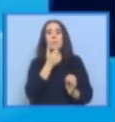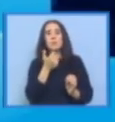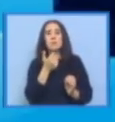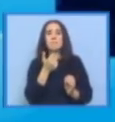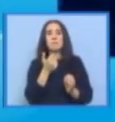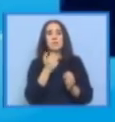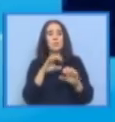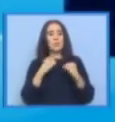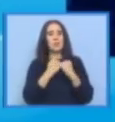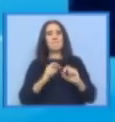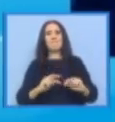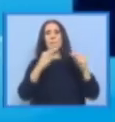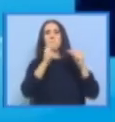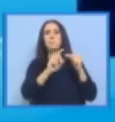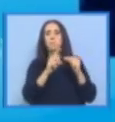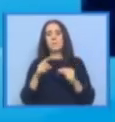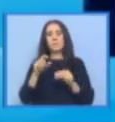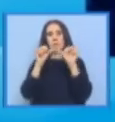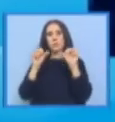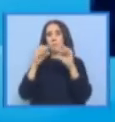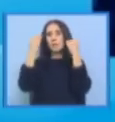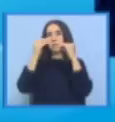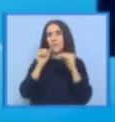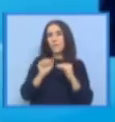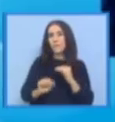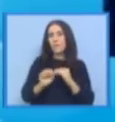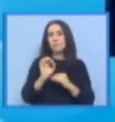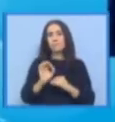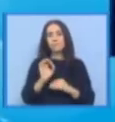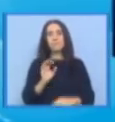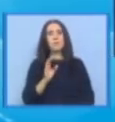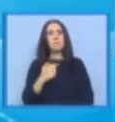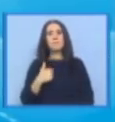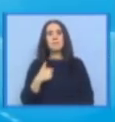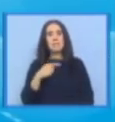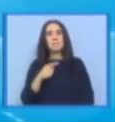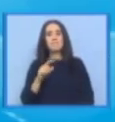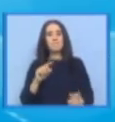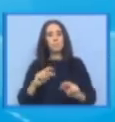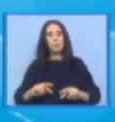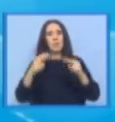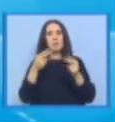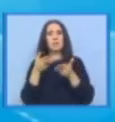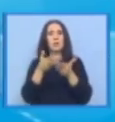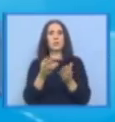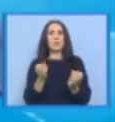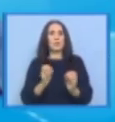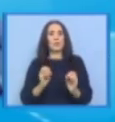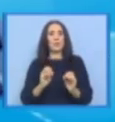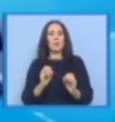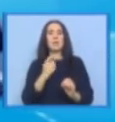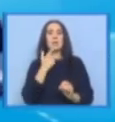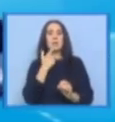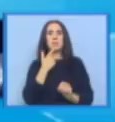na escala social. E o nosso sistema de ensino é particularmente daqueles que não ajuda essa mobilidade. Ou seja, que